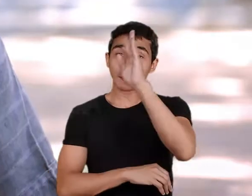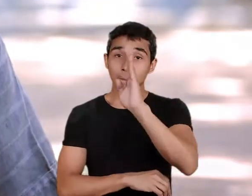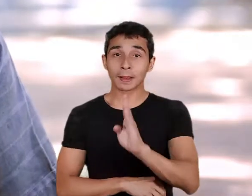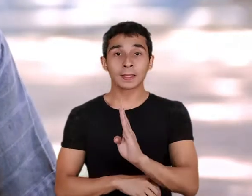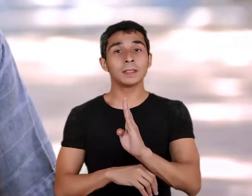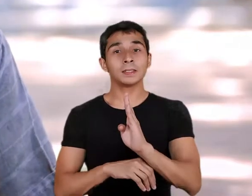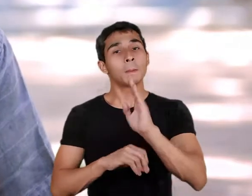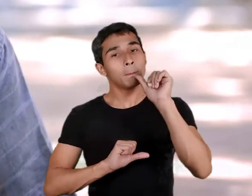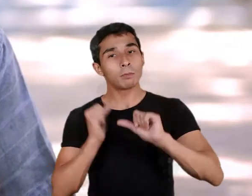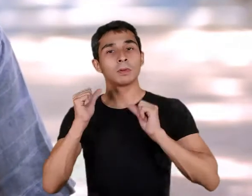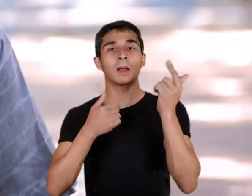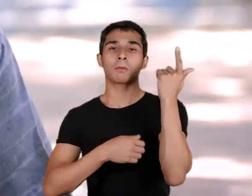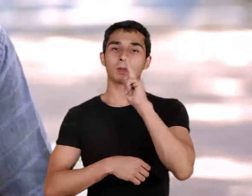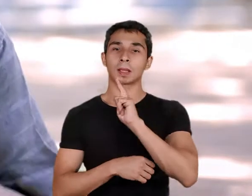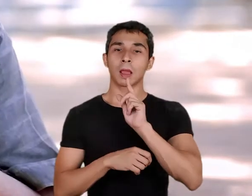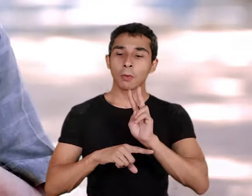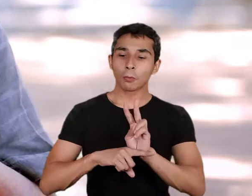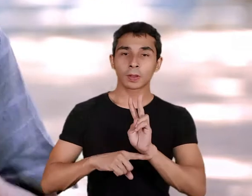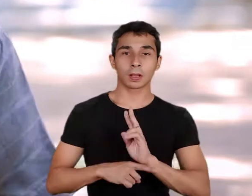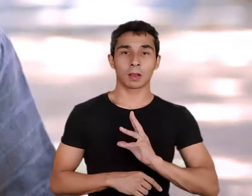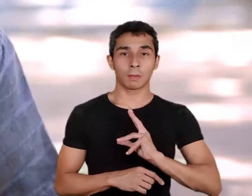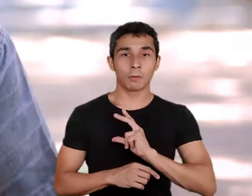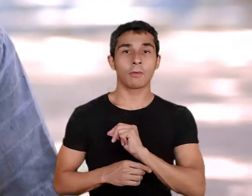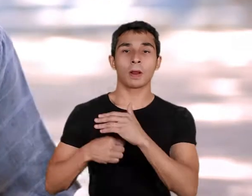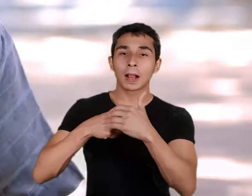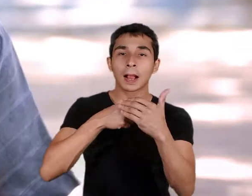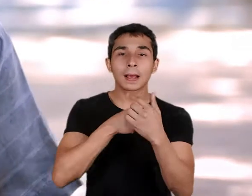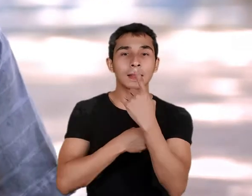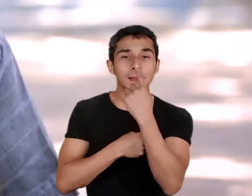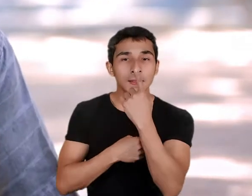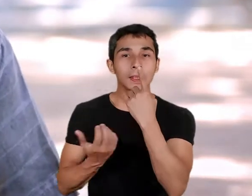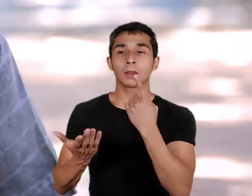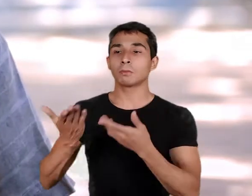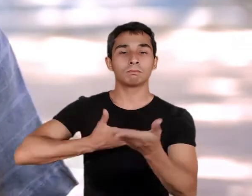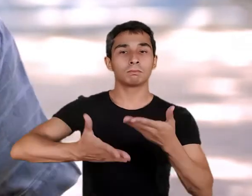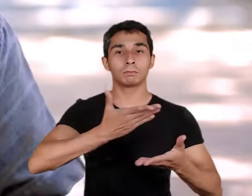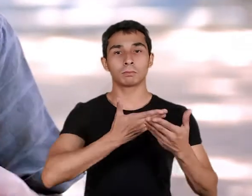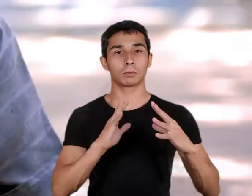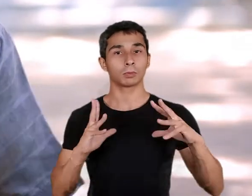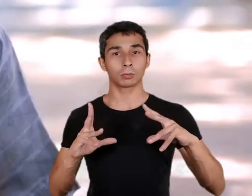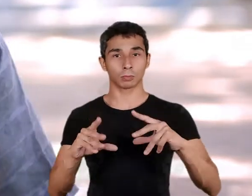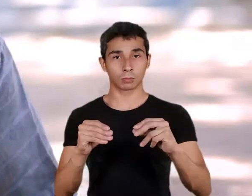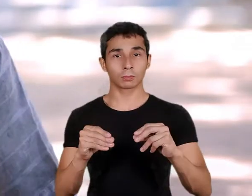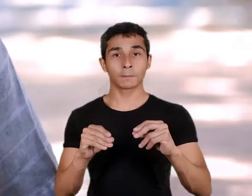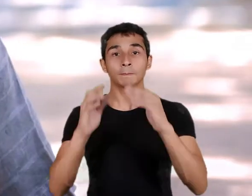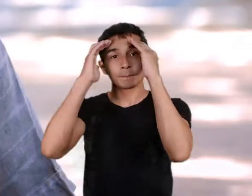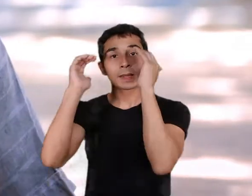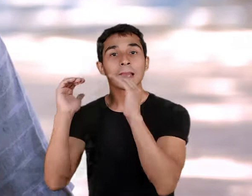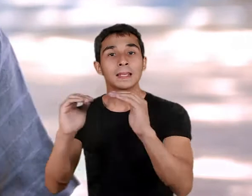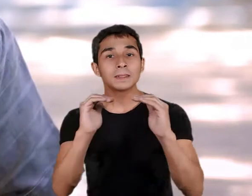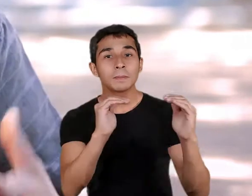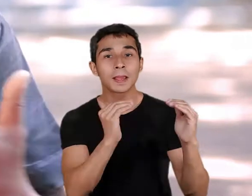Onde a gente pudesse cultuar o amor, né? O carinho, né? O amor a tudo,